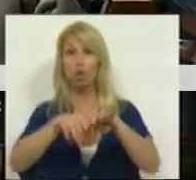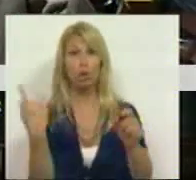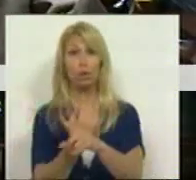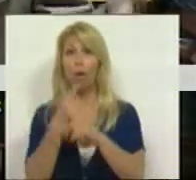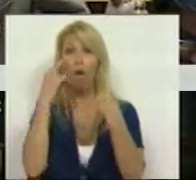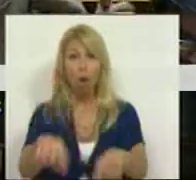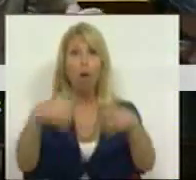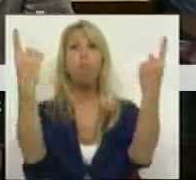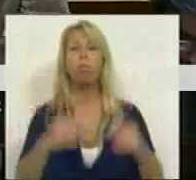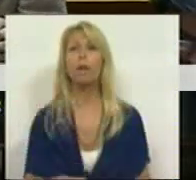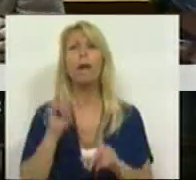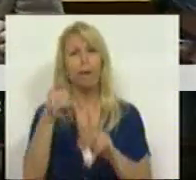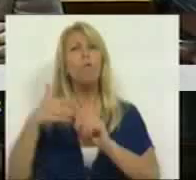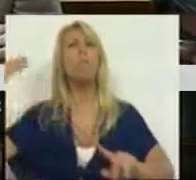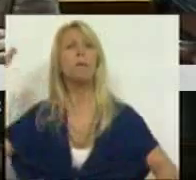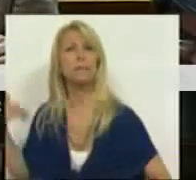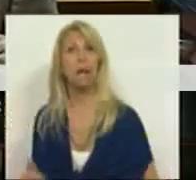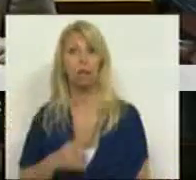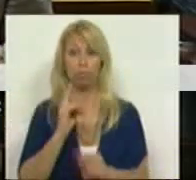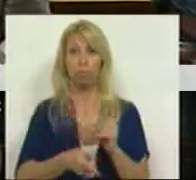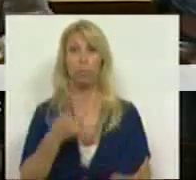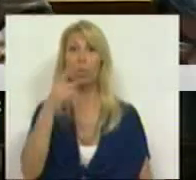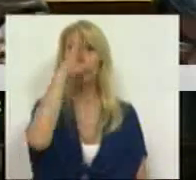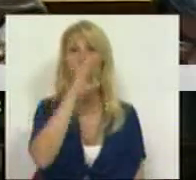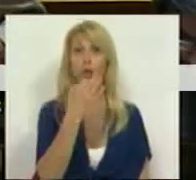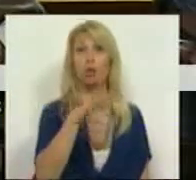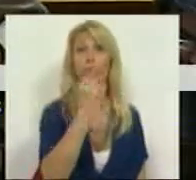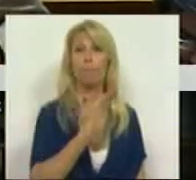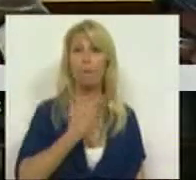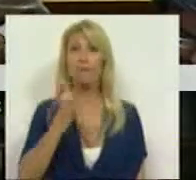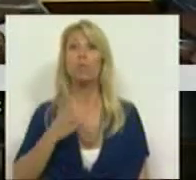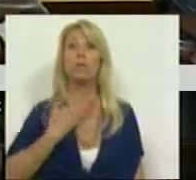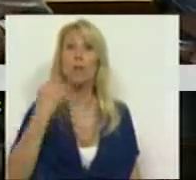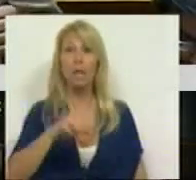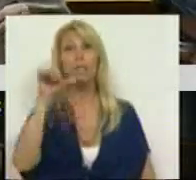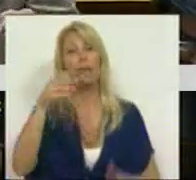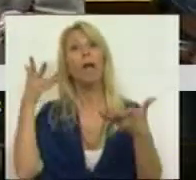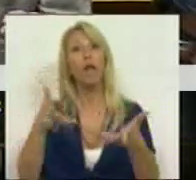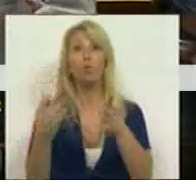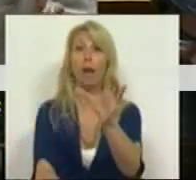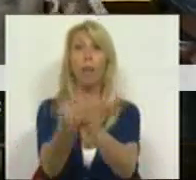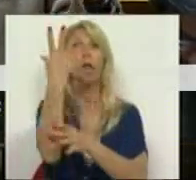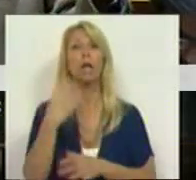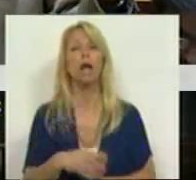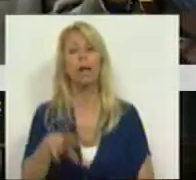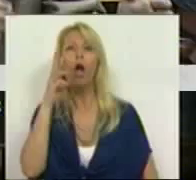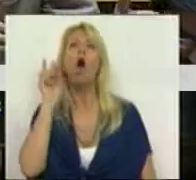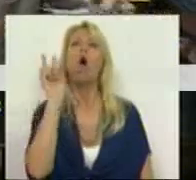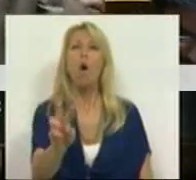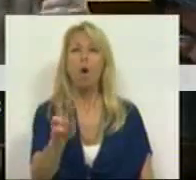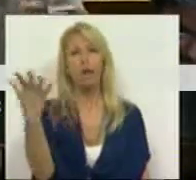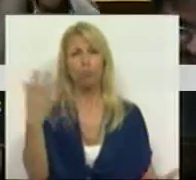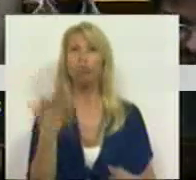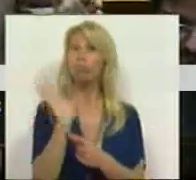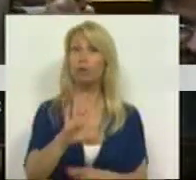E passemos pelo passado, naquilo que governos do PSD e do CDS também ajudaram a criar. Olhemos, por exemplo, para a